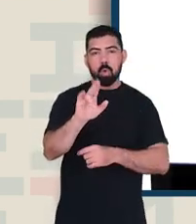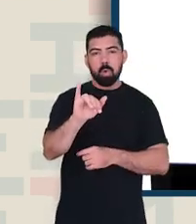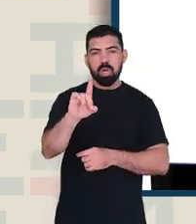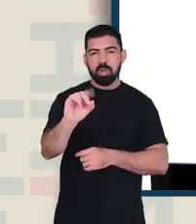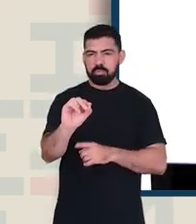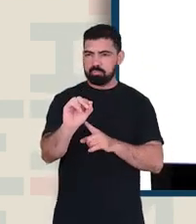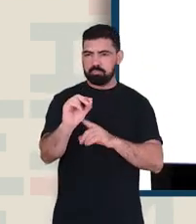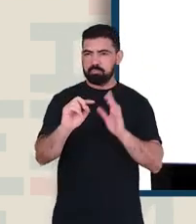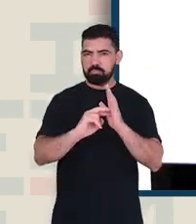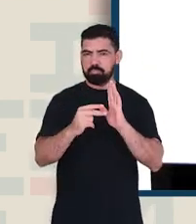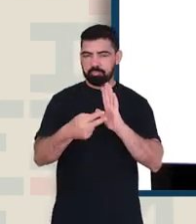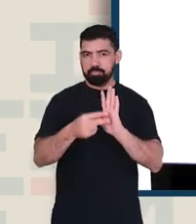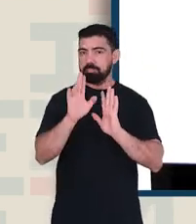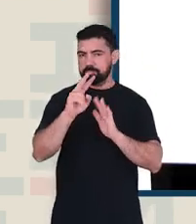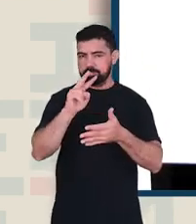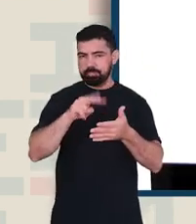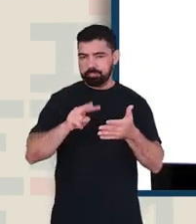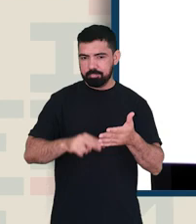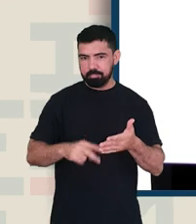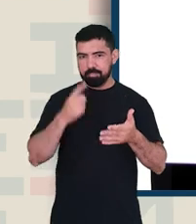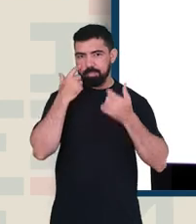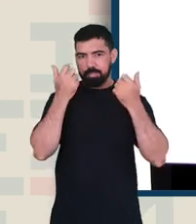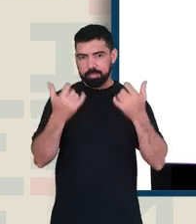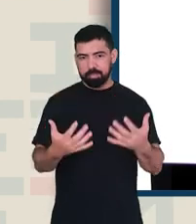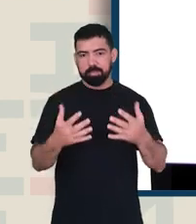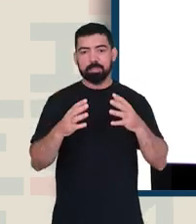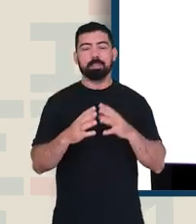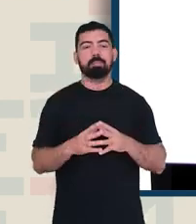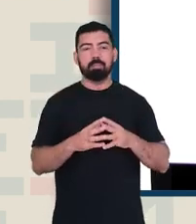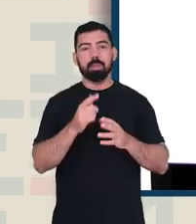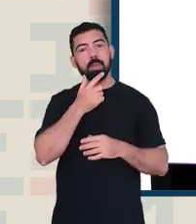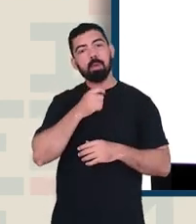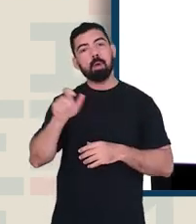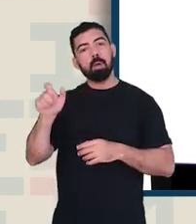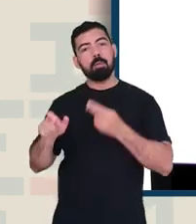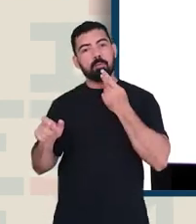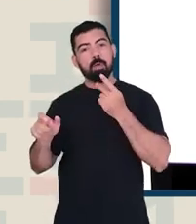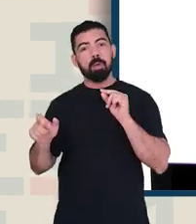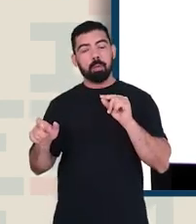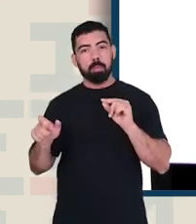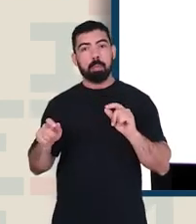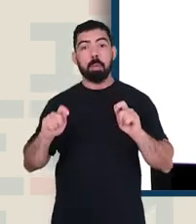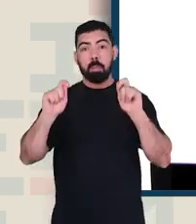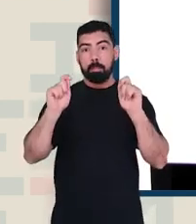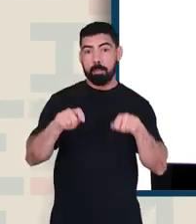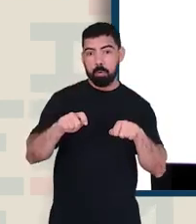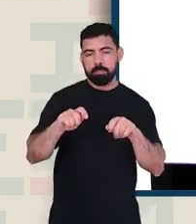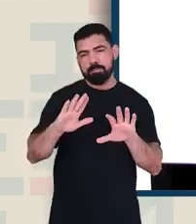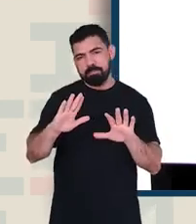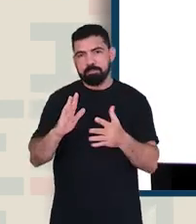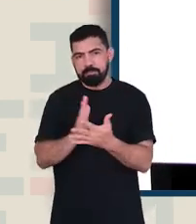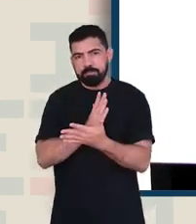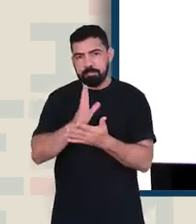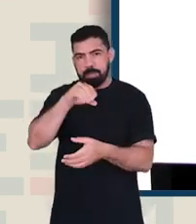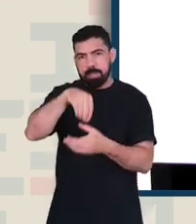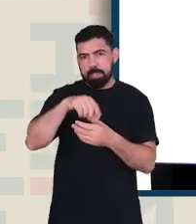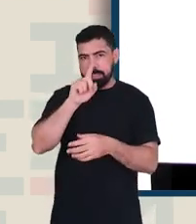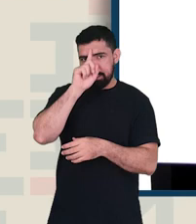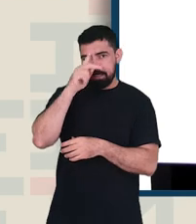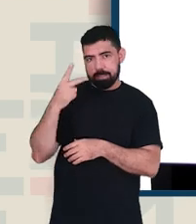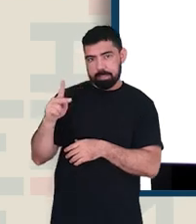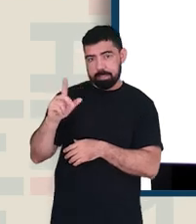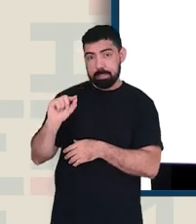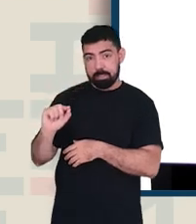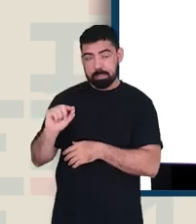agora vamos ler um pouquinho, mas aí ele diz que é preferível, de alguma maneira, dentro da ideia